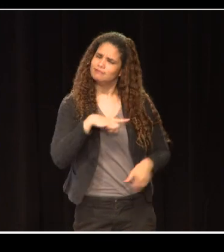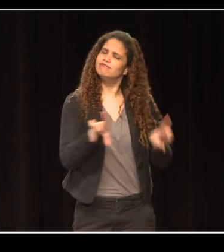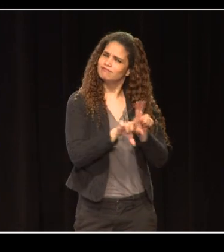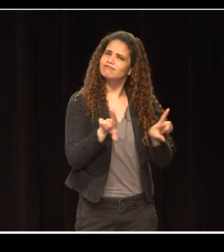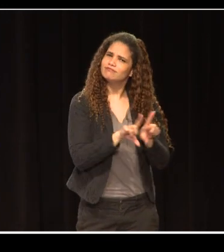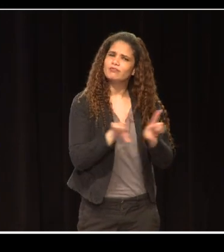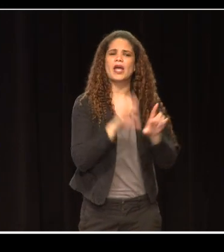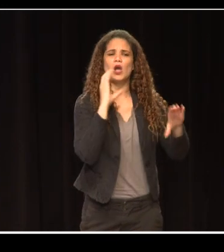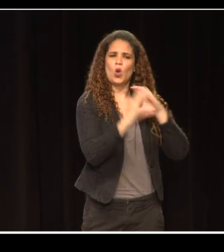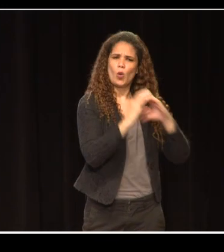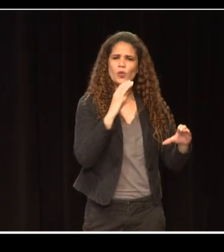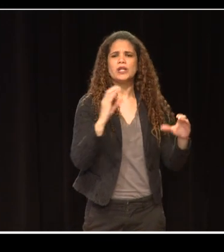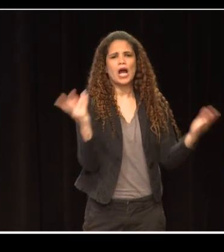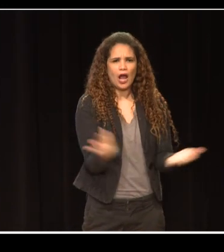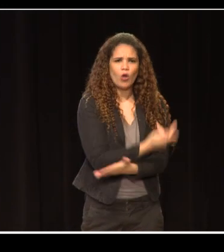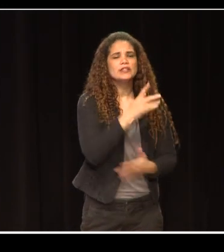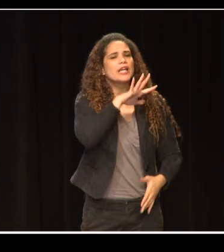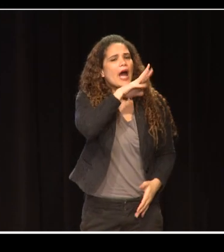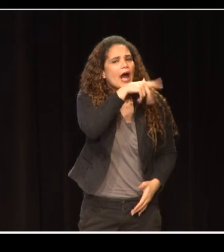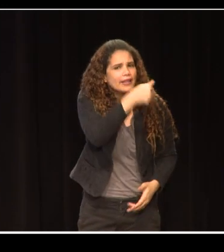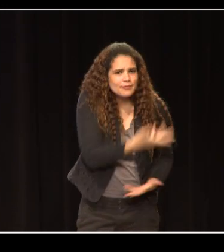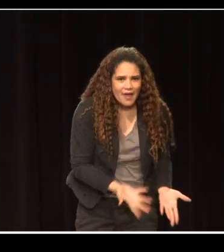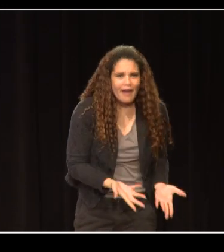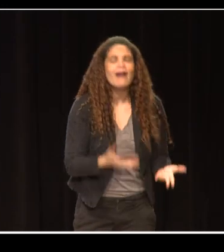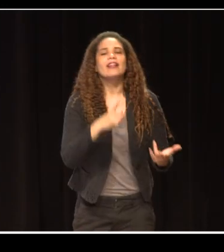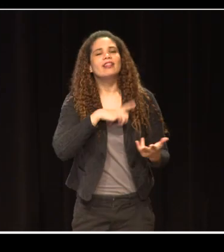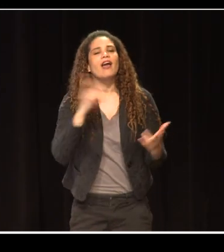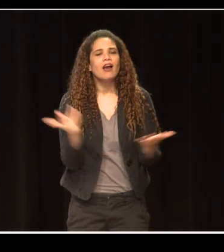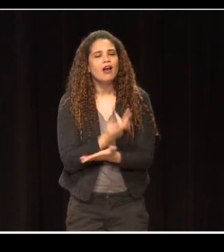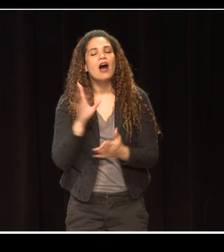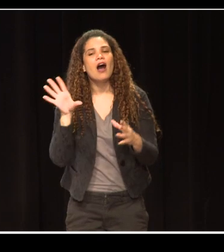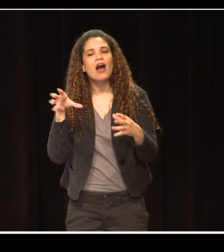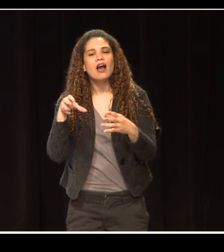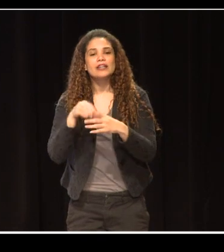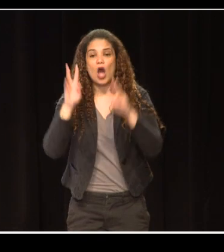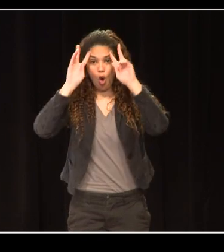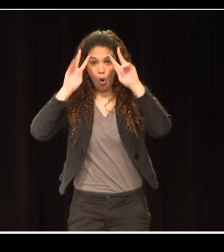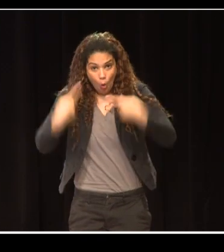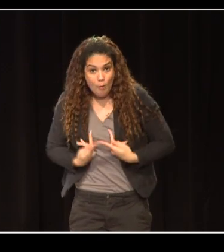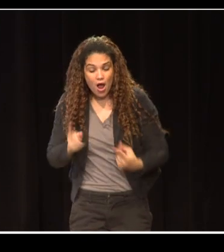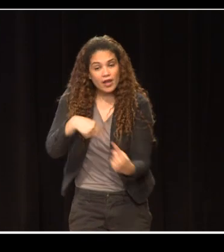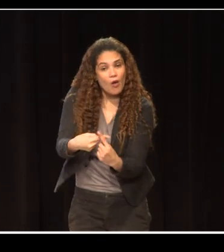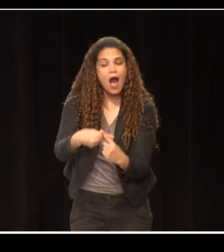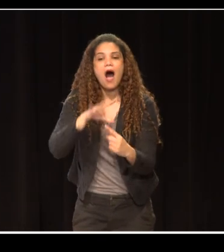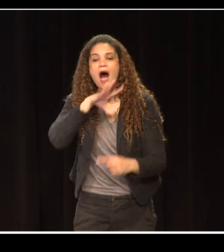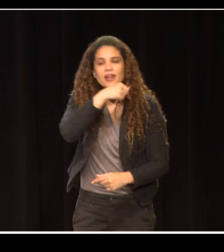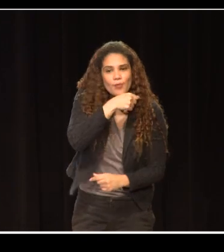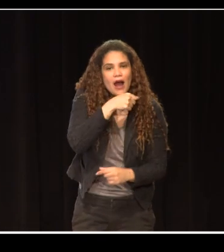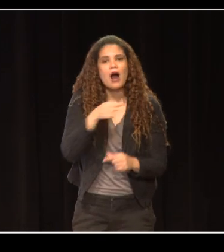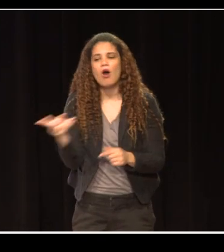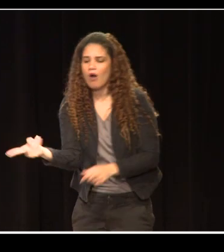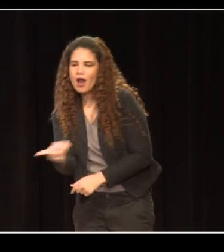comunicação acontecendo entre animais, a gente tem essa comunicação acontecendo entre humanos e animais, ou animais e animais,